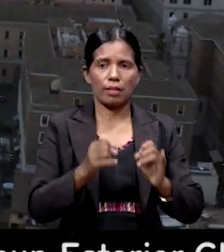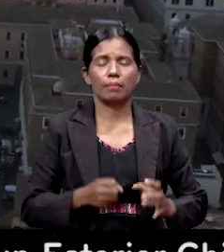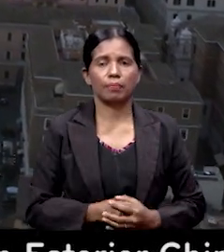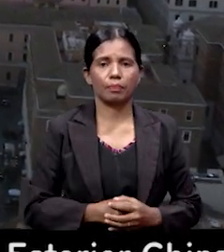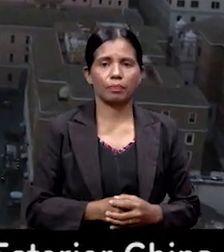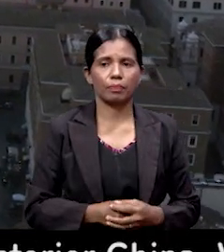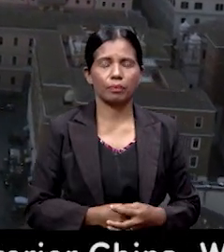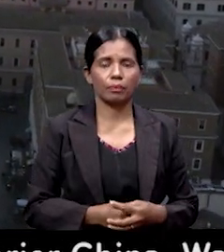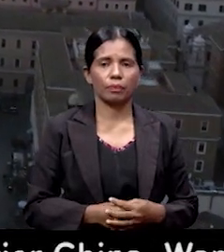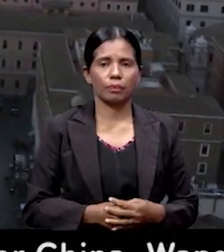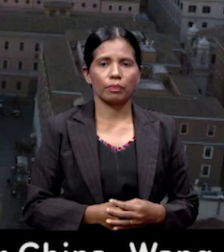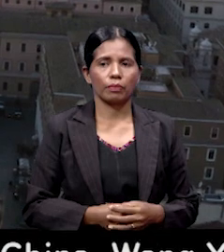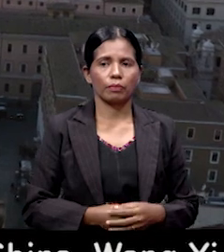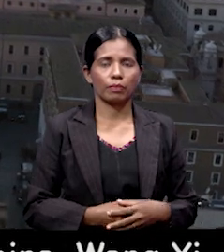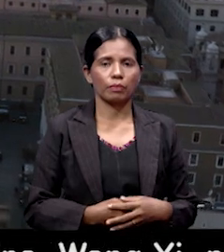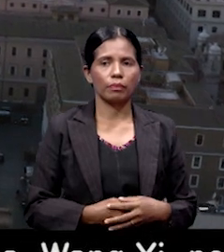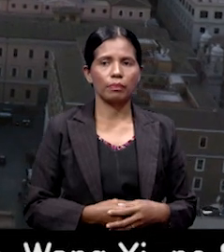equipa cobertura ZMN.